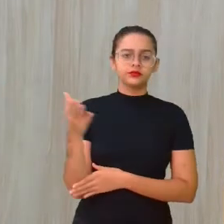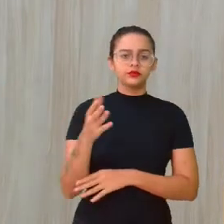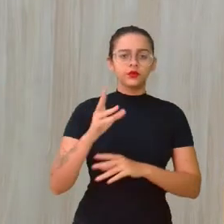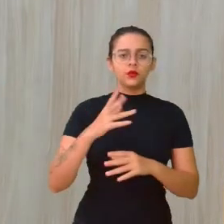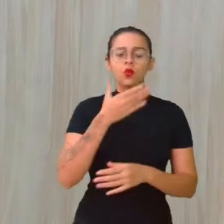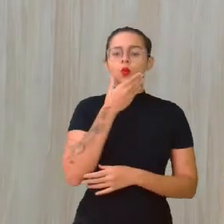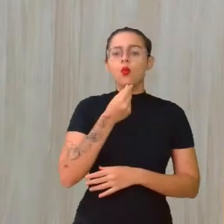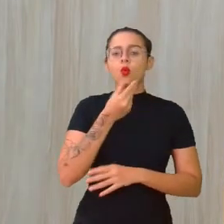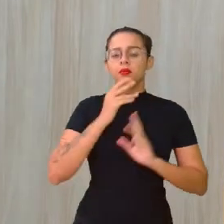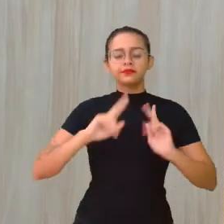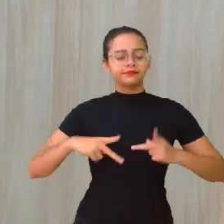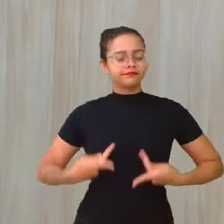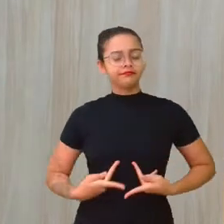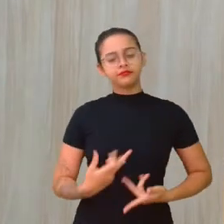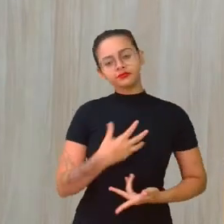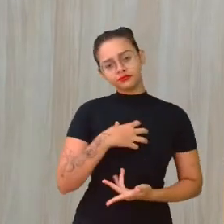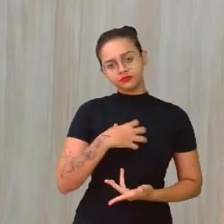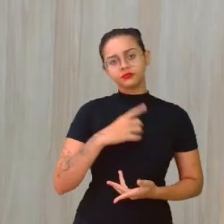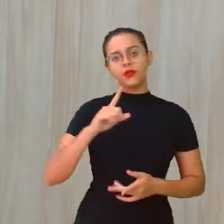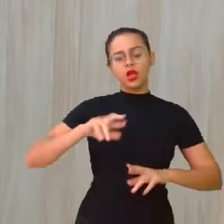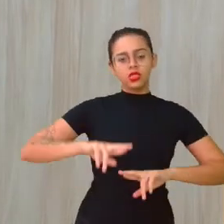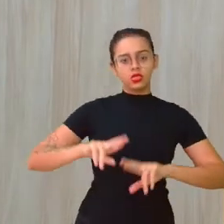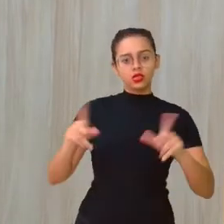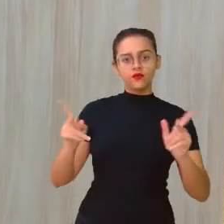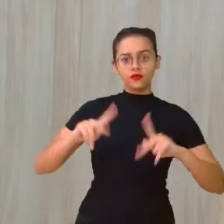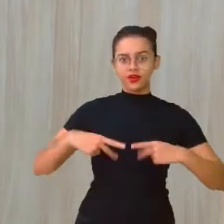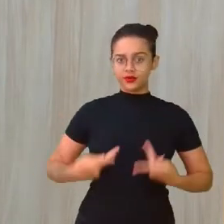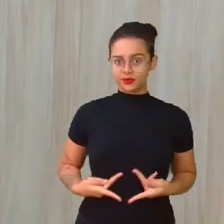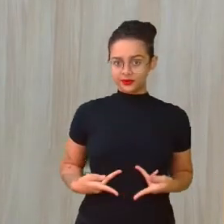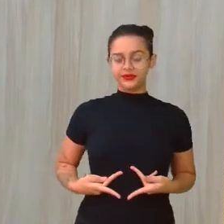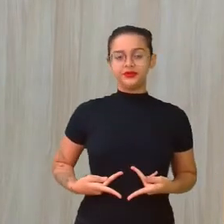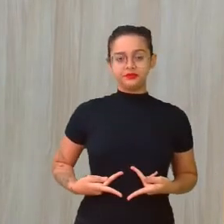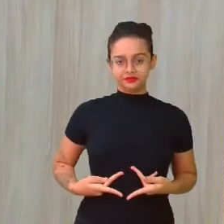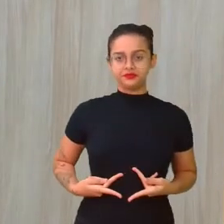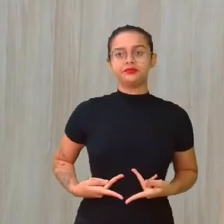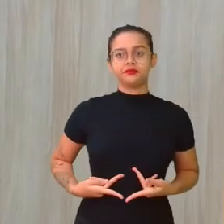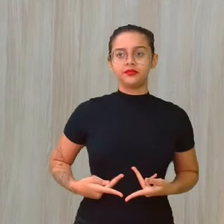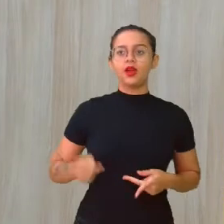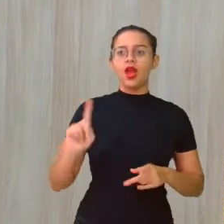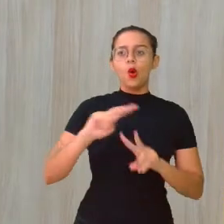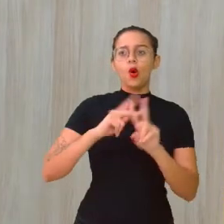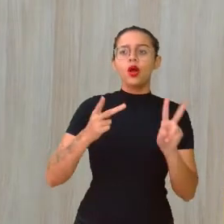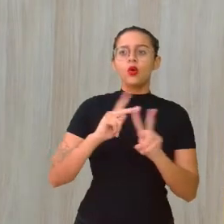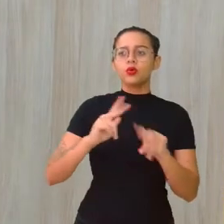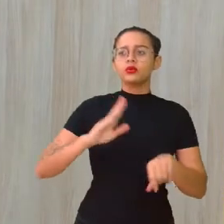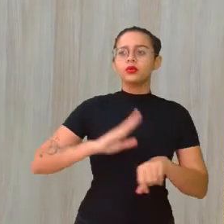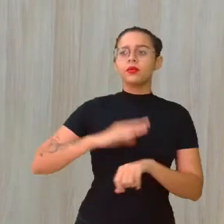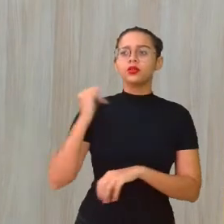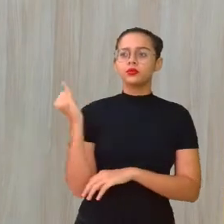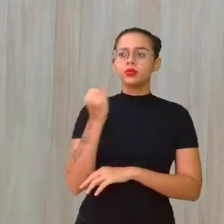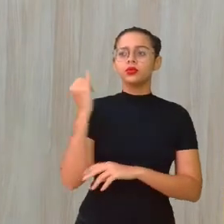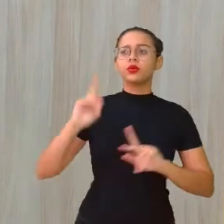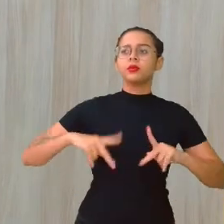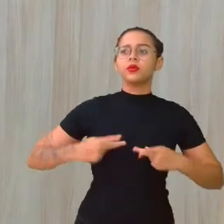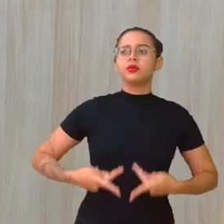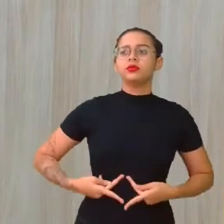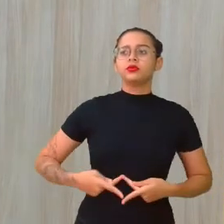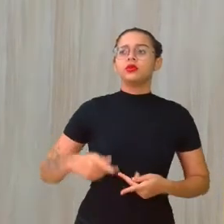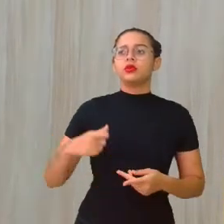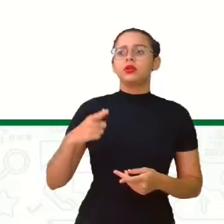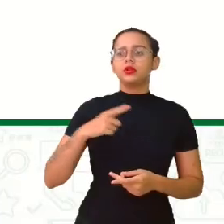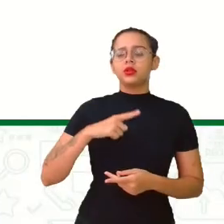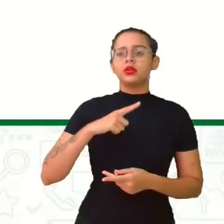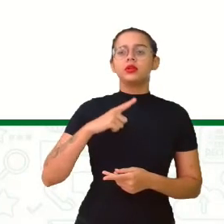homem, tá? É o diferencial do ser humano, né? É o recurso mais relevante que o ser humano possui para